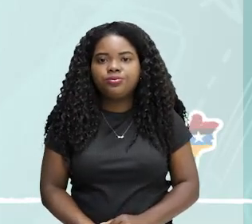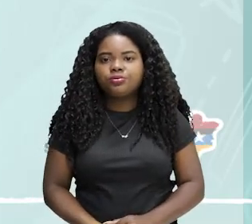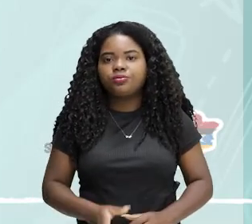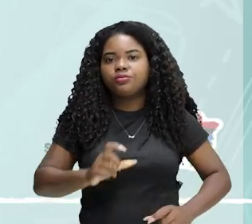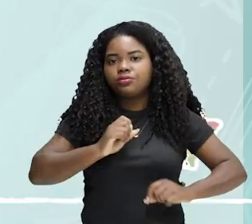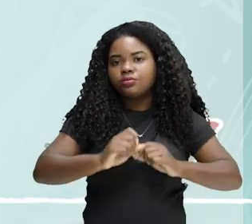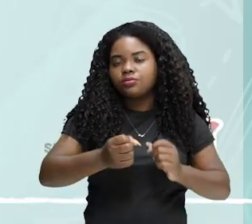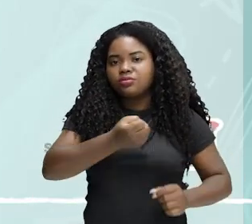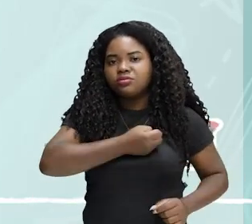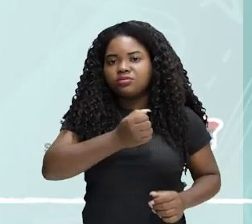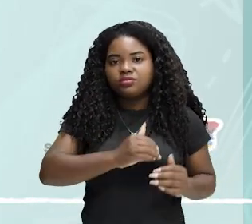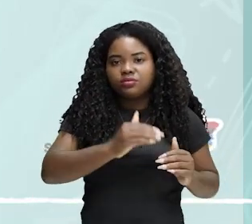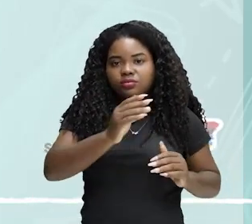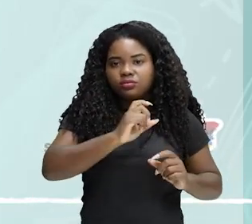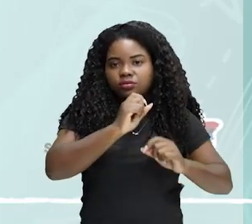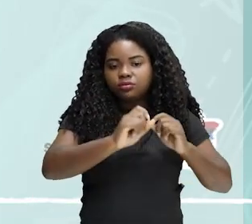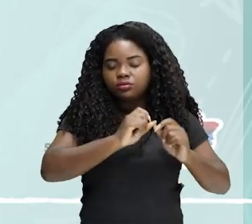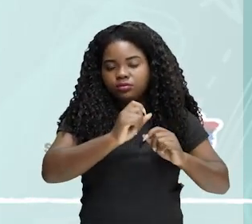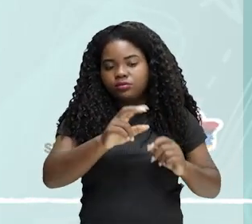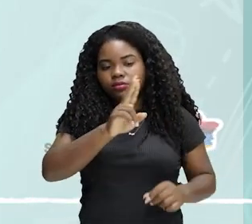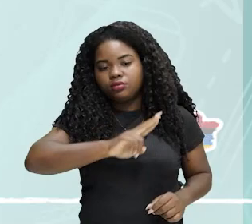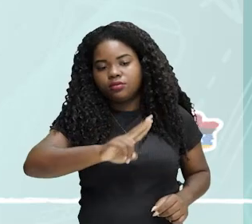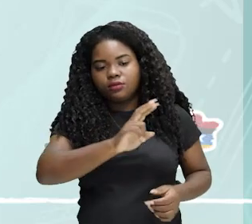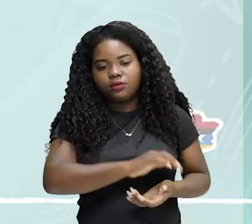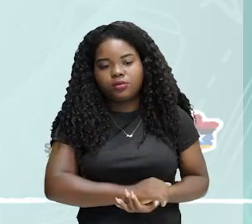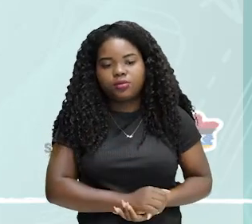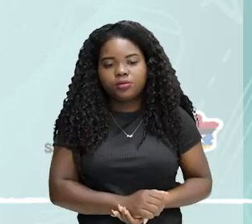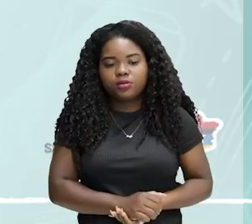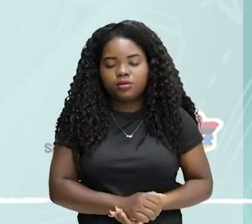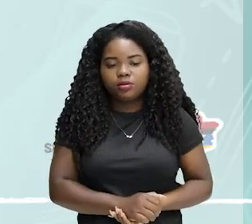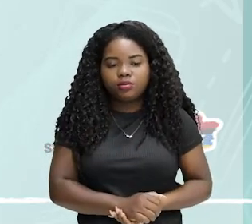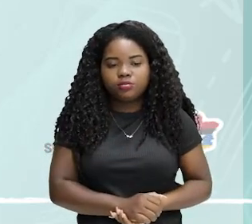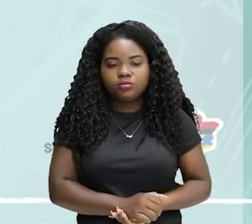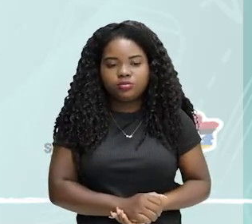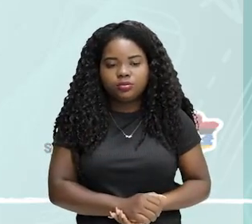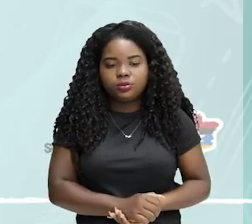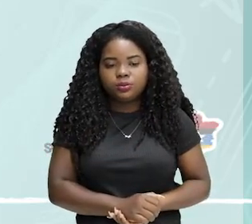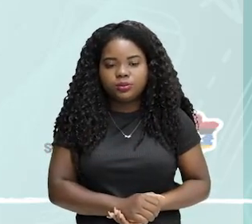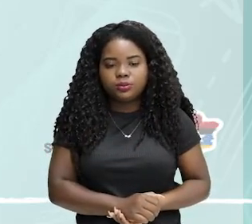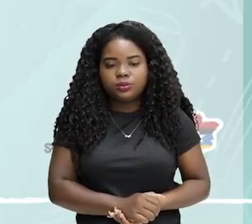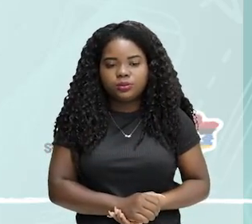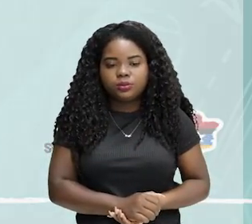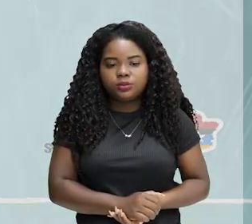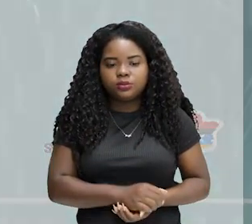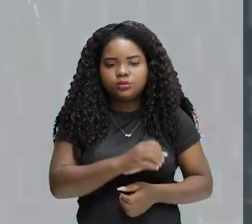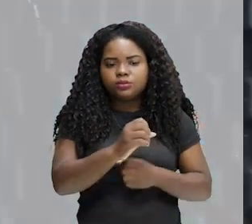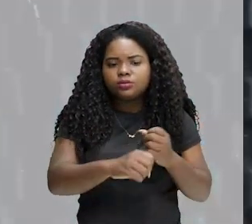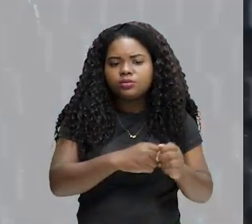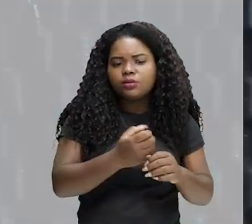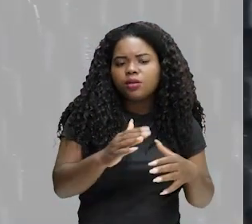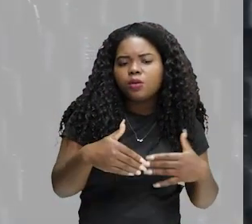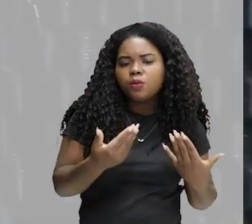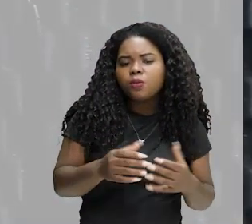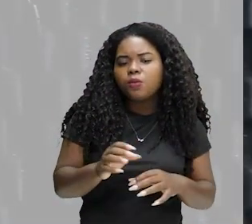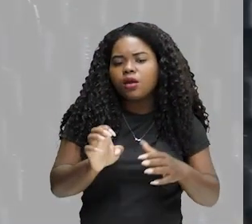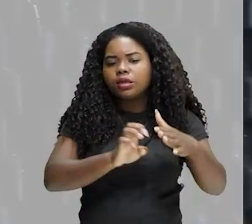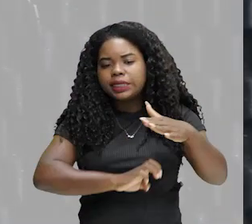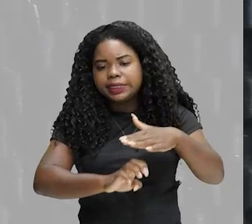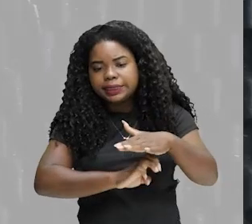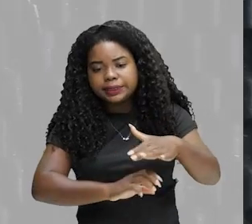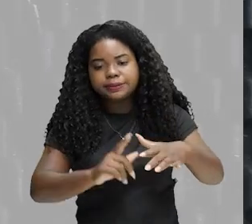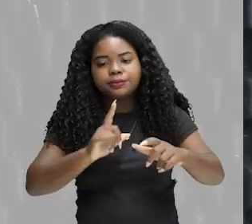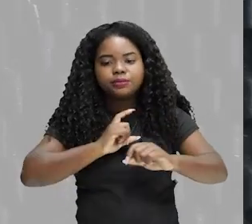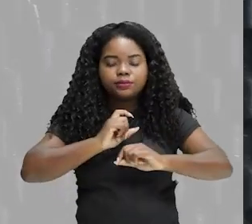número é um pouquinho maior, tá? Mas ele já usou, pediu para que a gente usasse como um valor aproximado. Em que ano a empresa atingiu